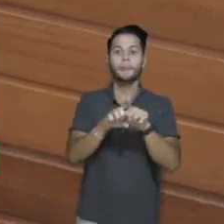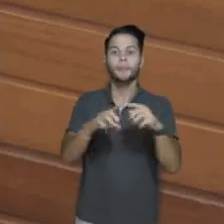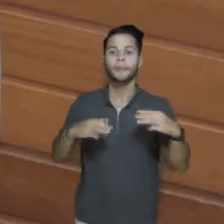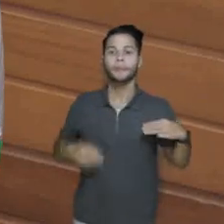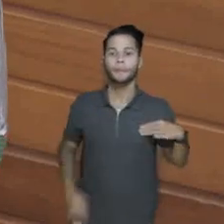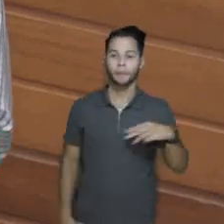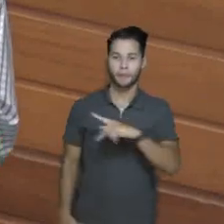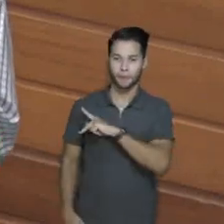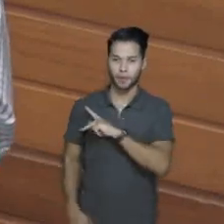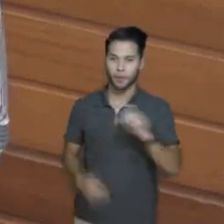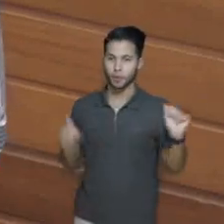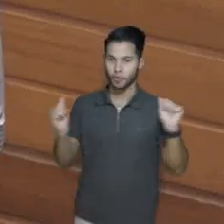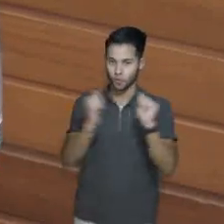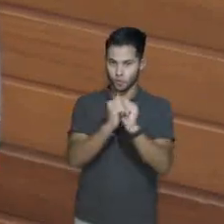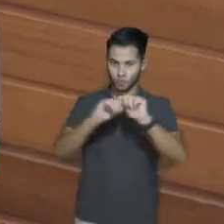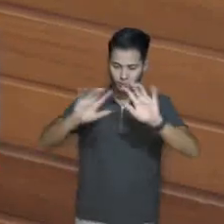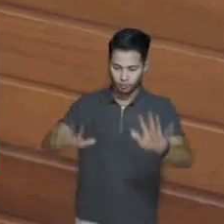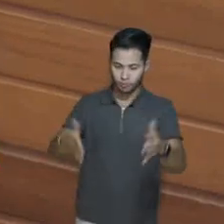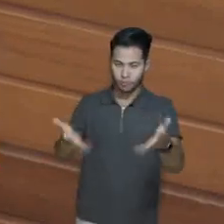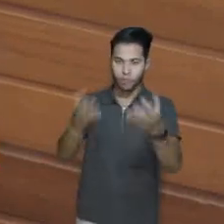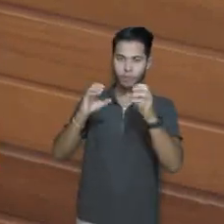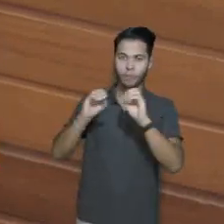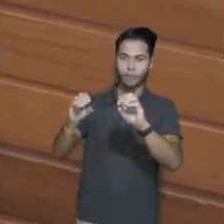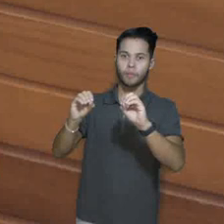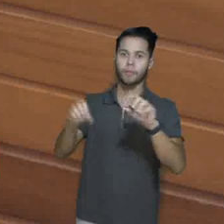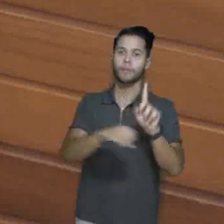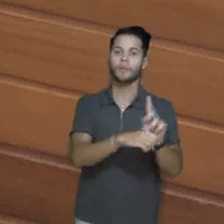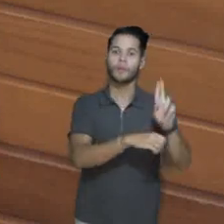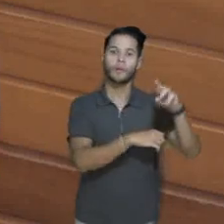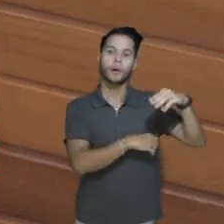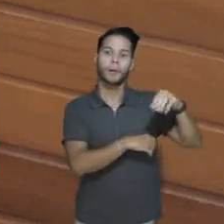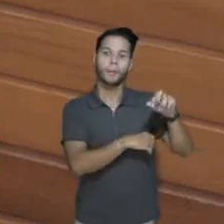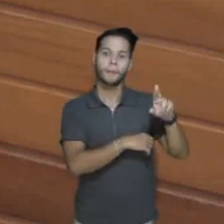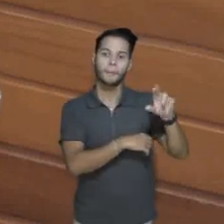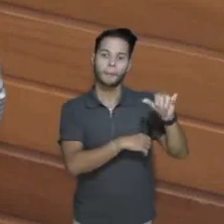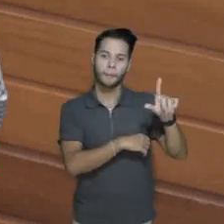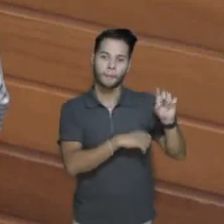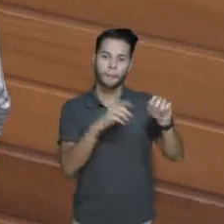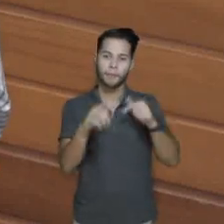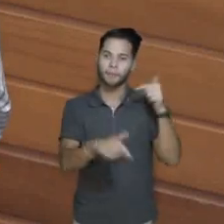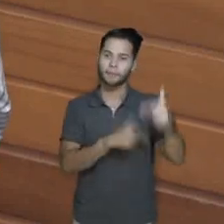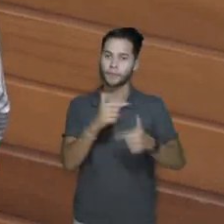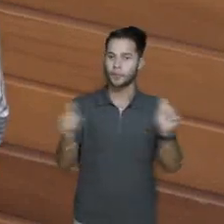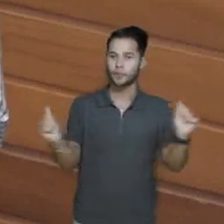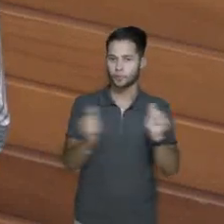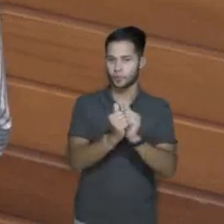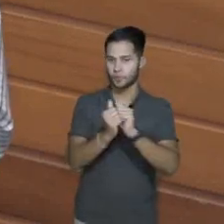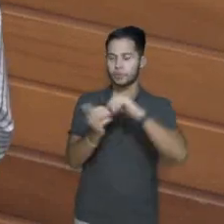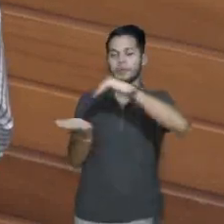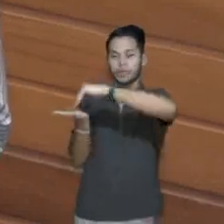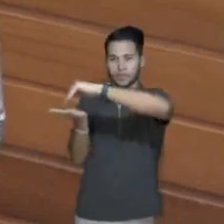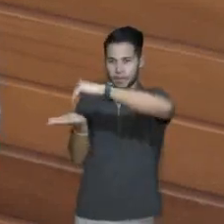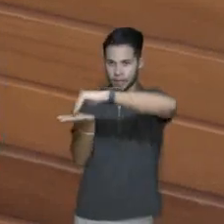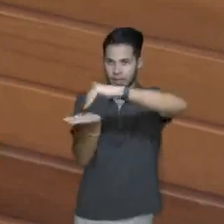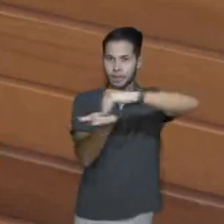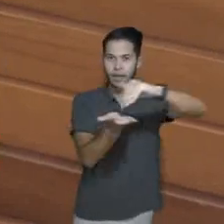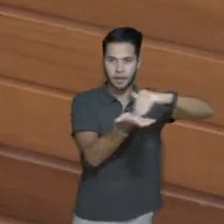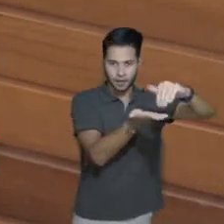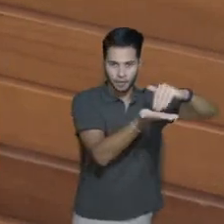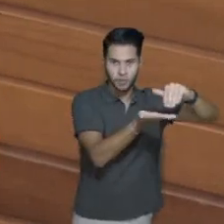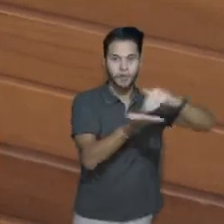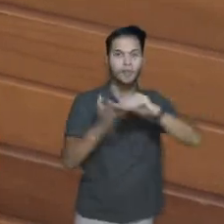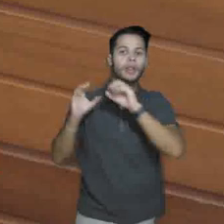promotoria da Educação do Dr Marcelo Brito de ar que atua com todos os secretários de educação municipais e com a